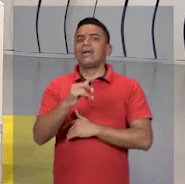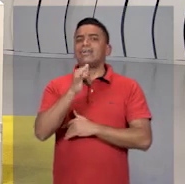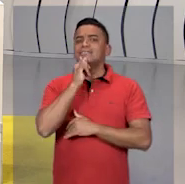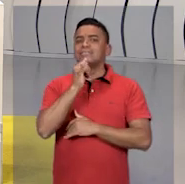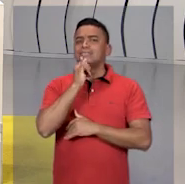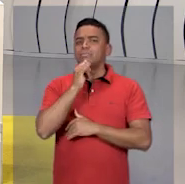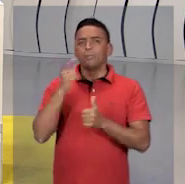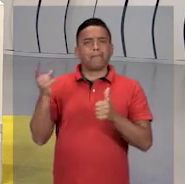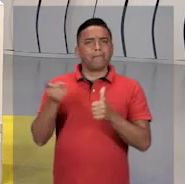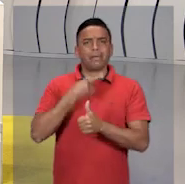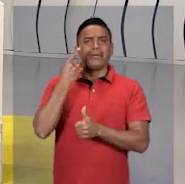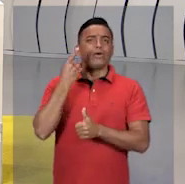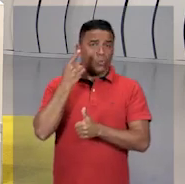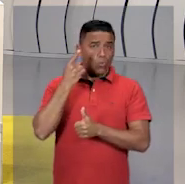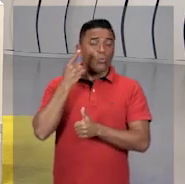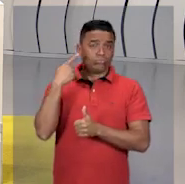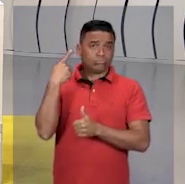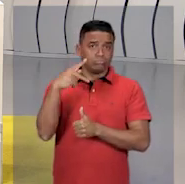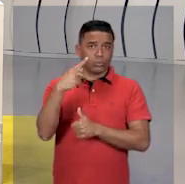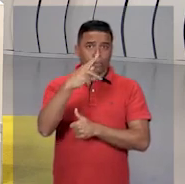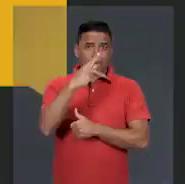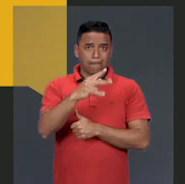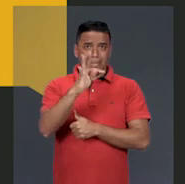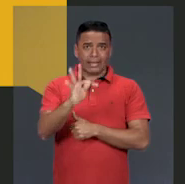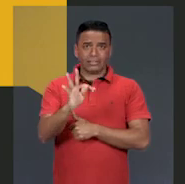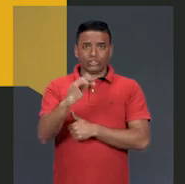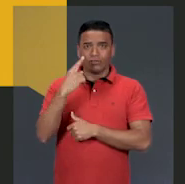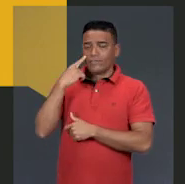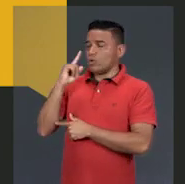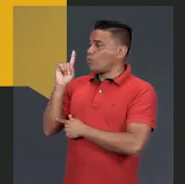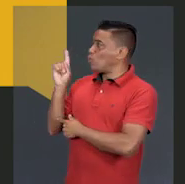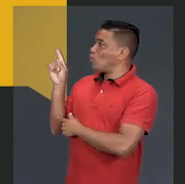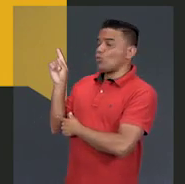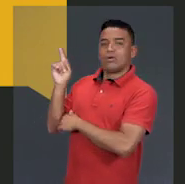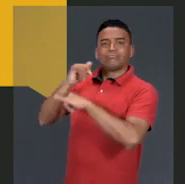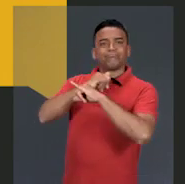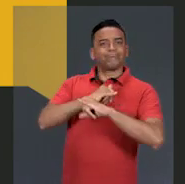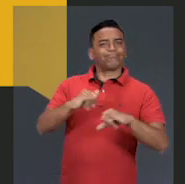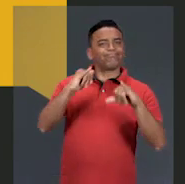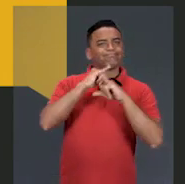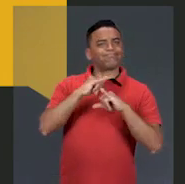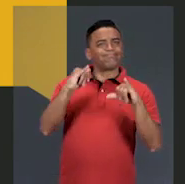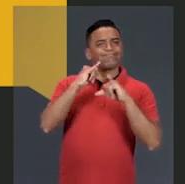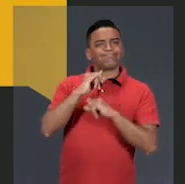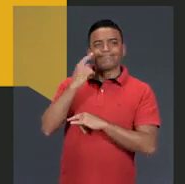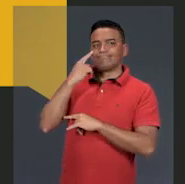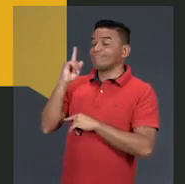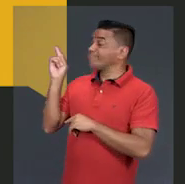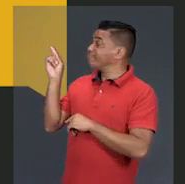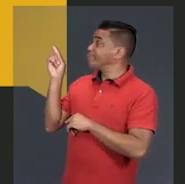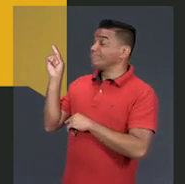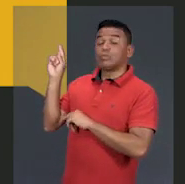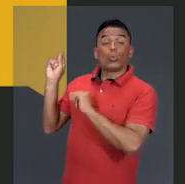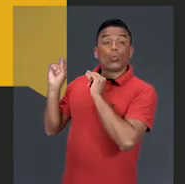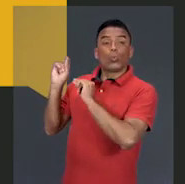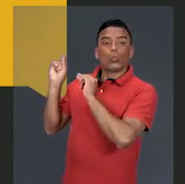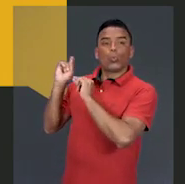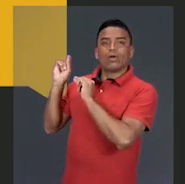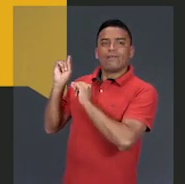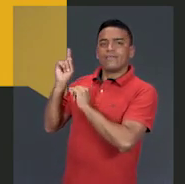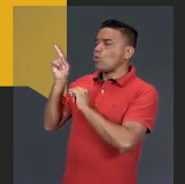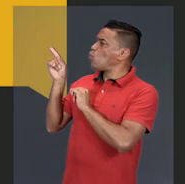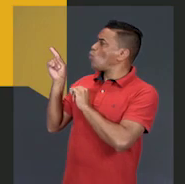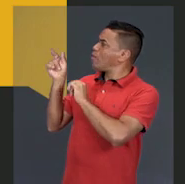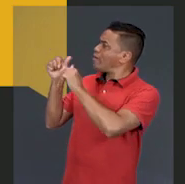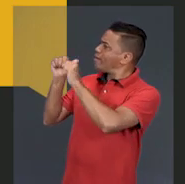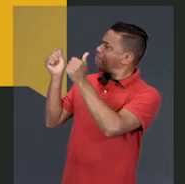primeiro exemplo que está lá, é um merchandising, é uma propaganda. Que está falando sobre o quê? Pela propaganda a